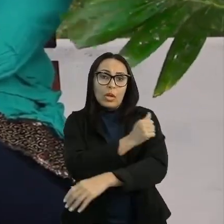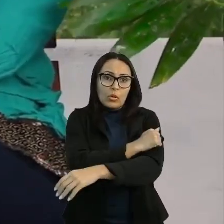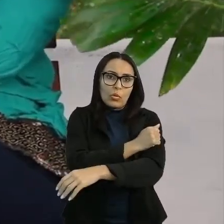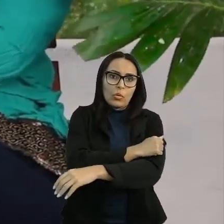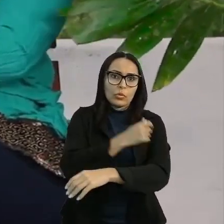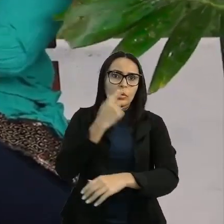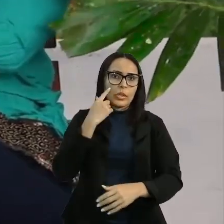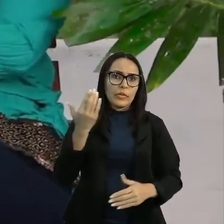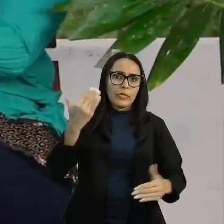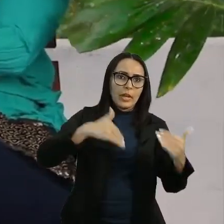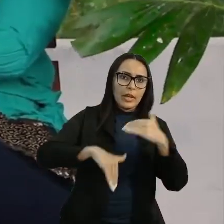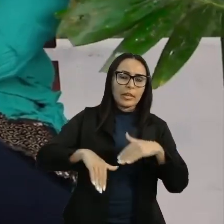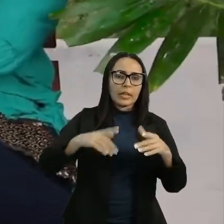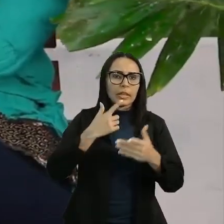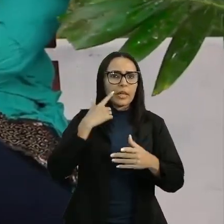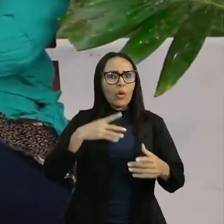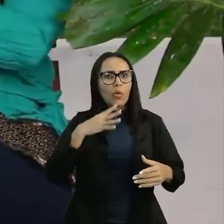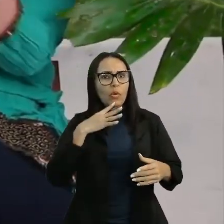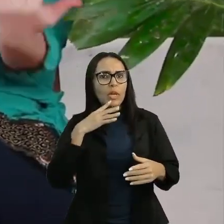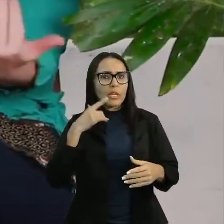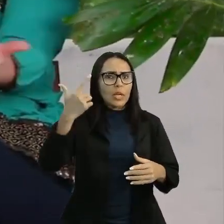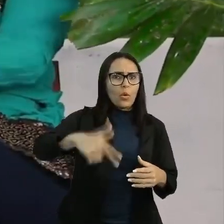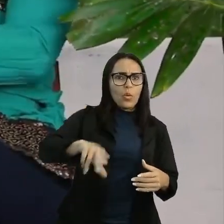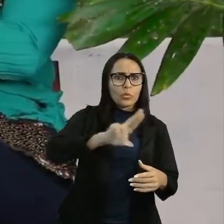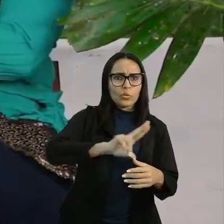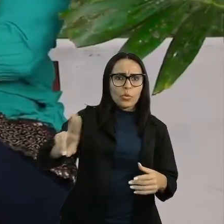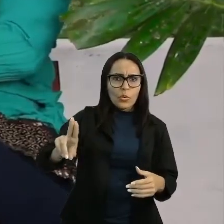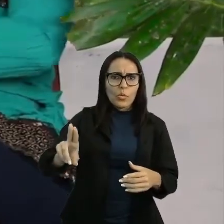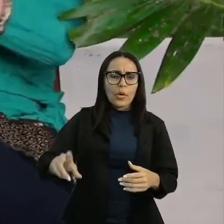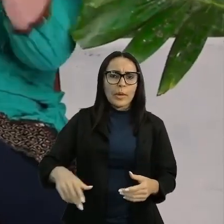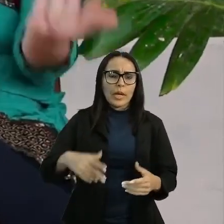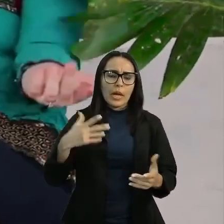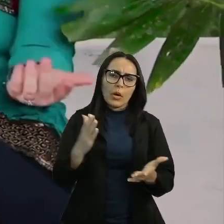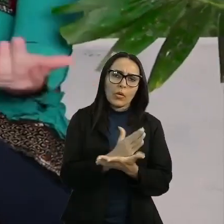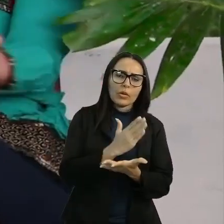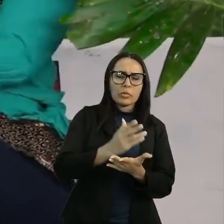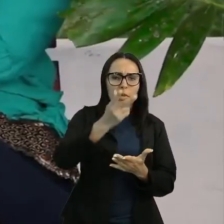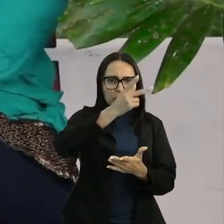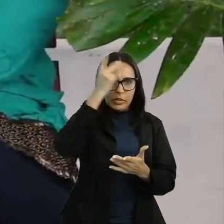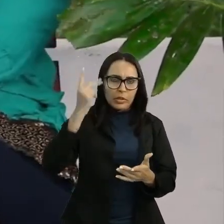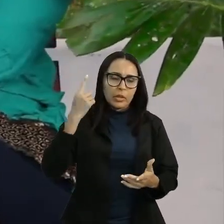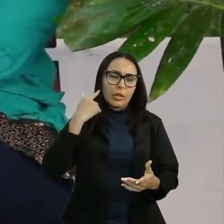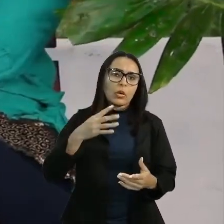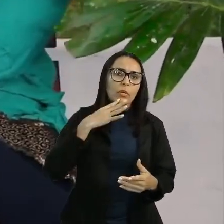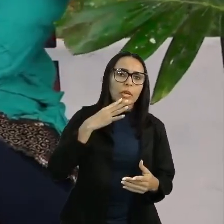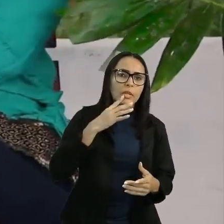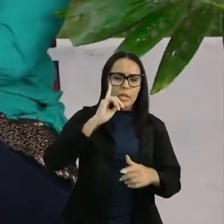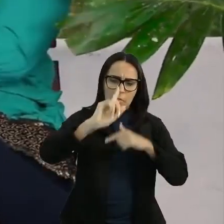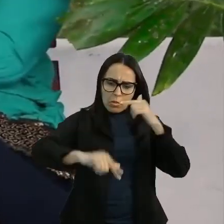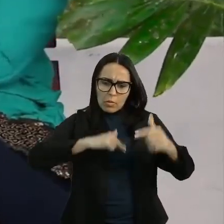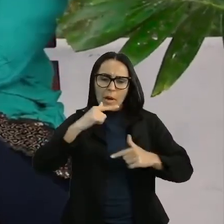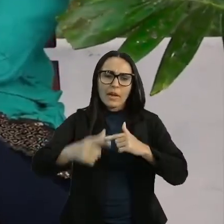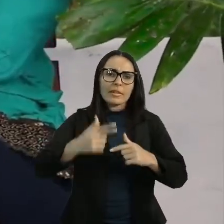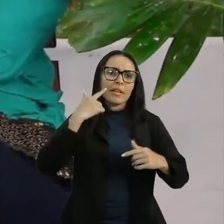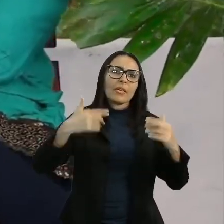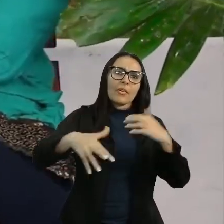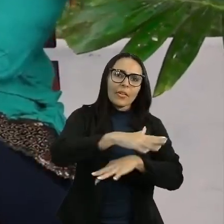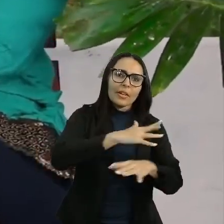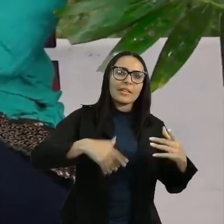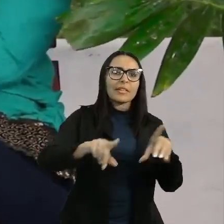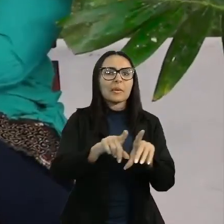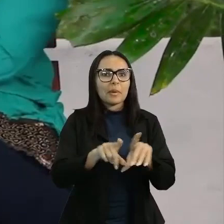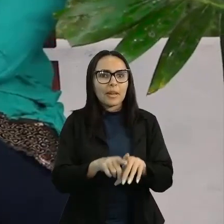Então eu posso supor que mais lá para fora, lá para o Sudeste e tal, existe uma gama maior Sim. de adeptos.